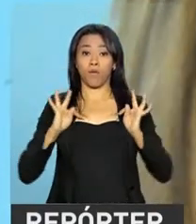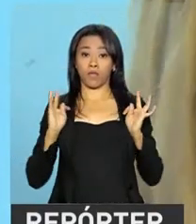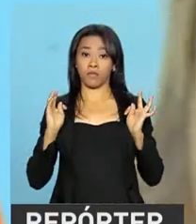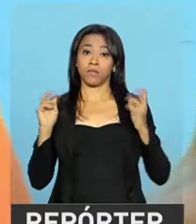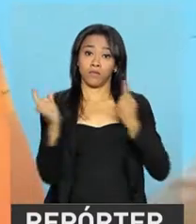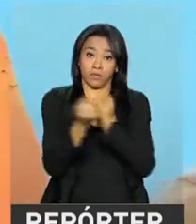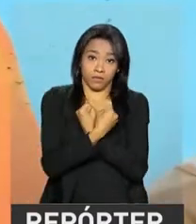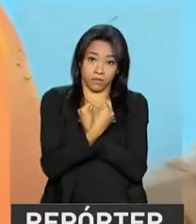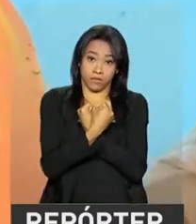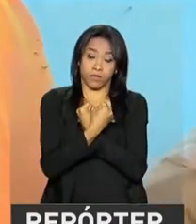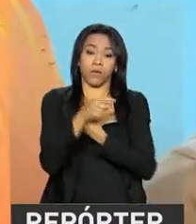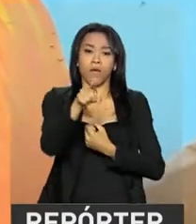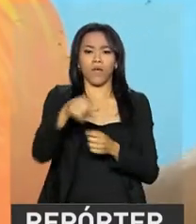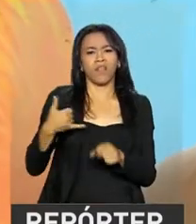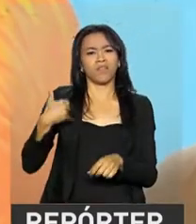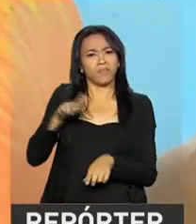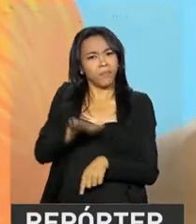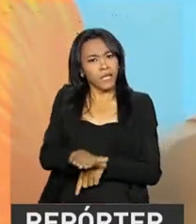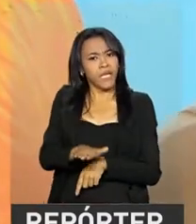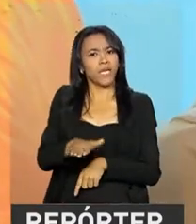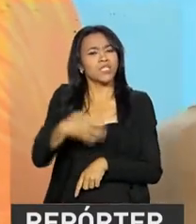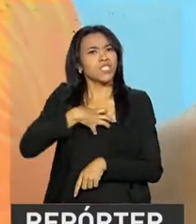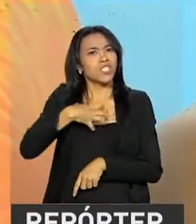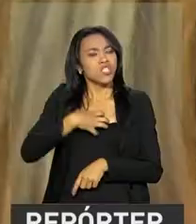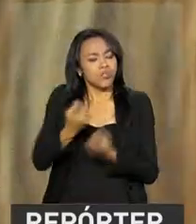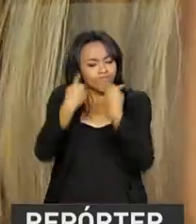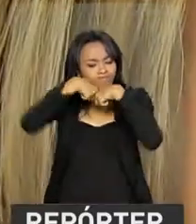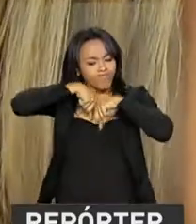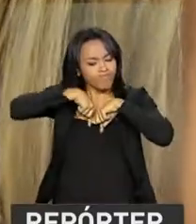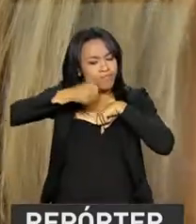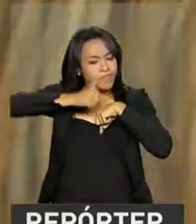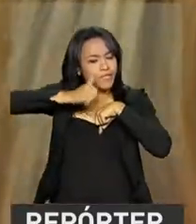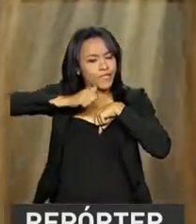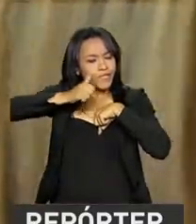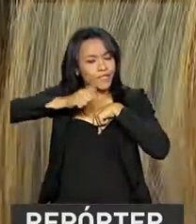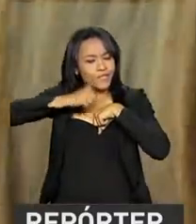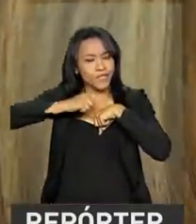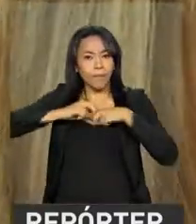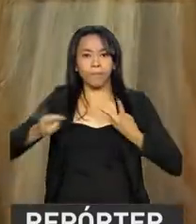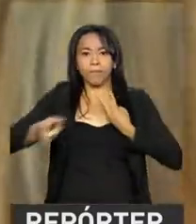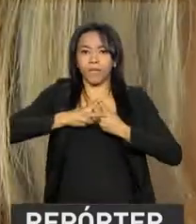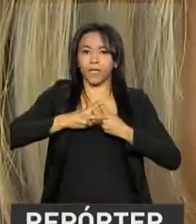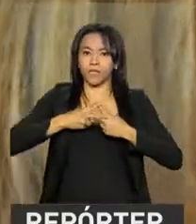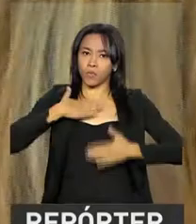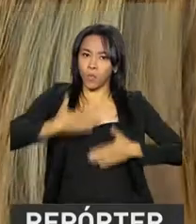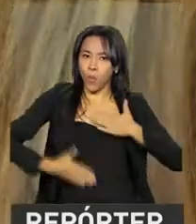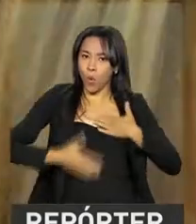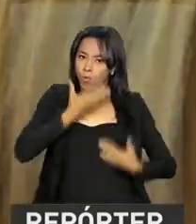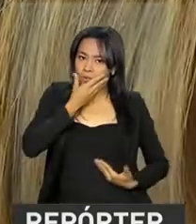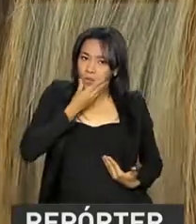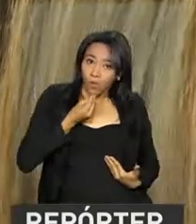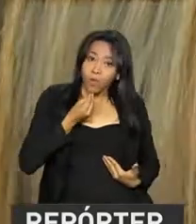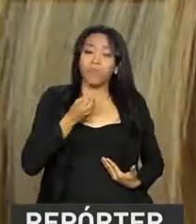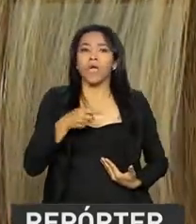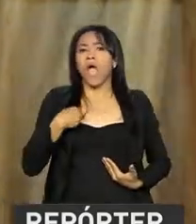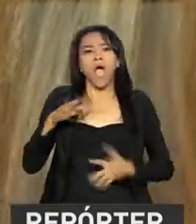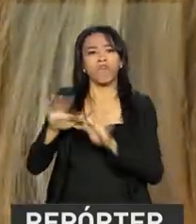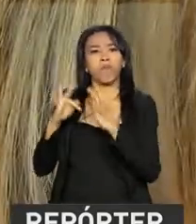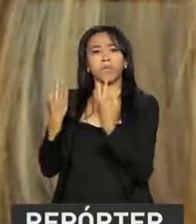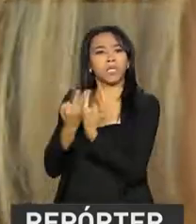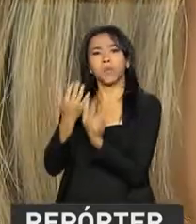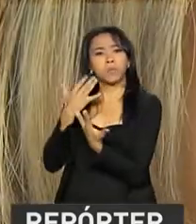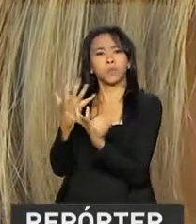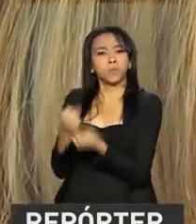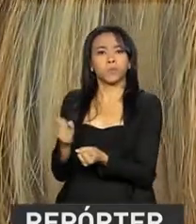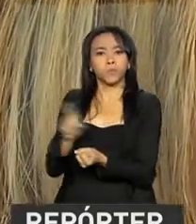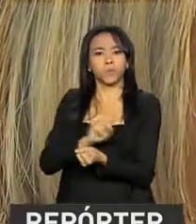melissa conta que desde pequena sentia que era uma menina presa num corpo masculino sem afetação da família iniciou